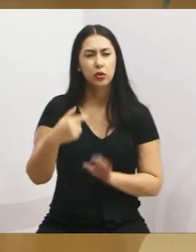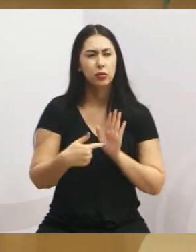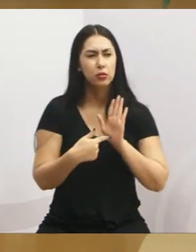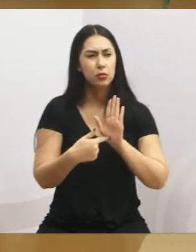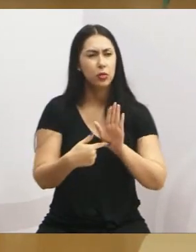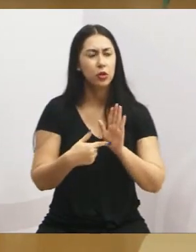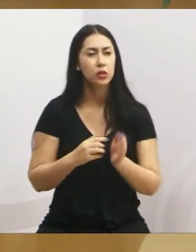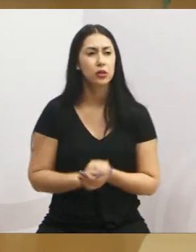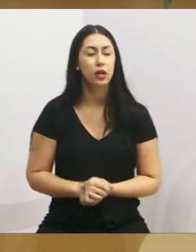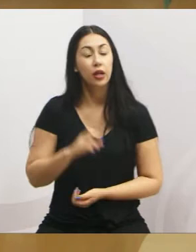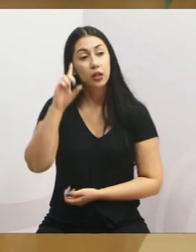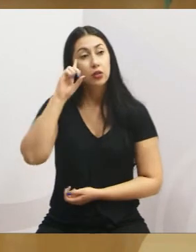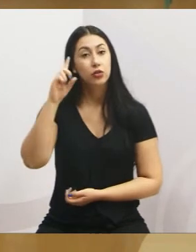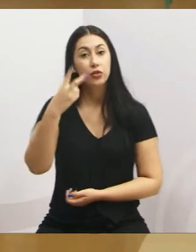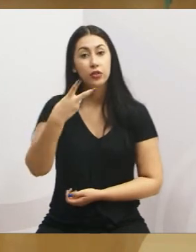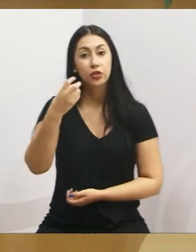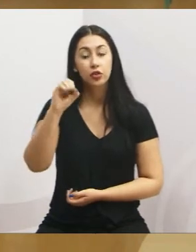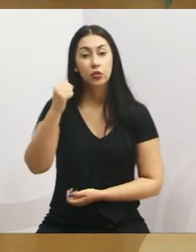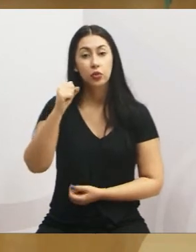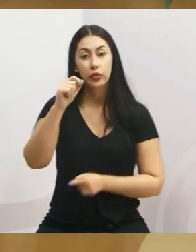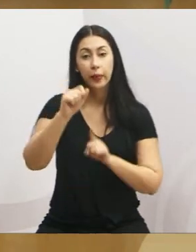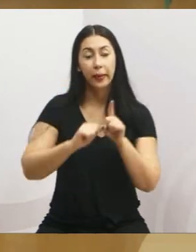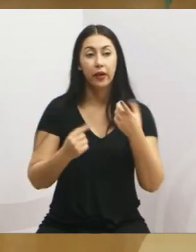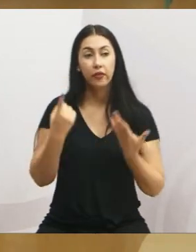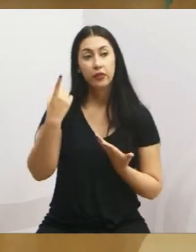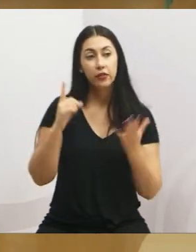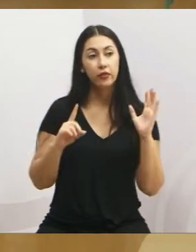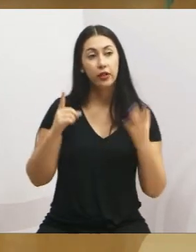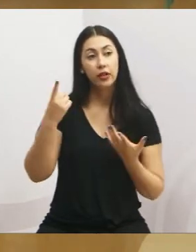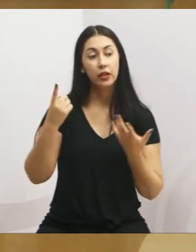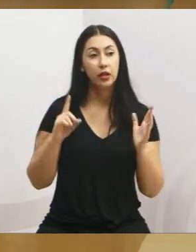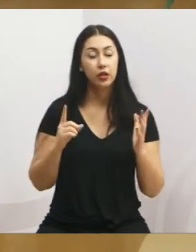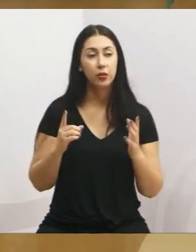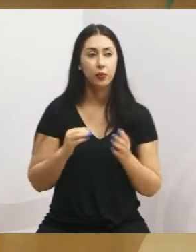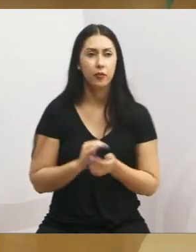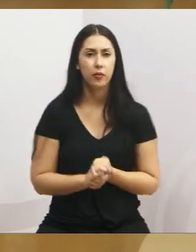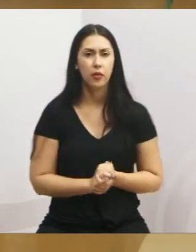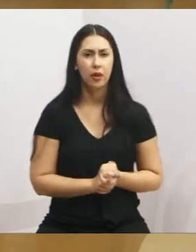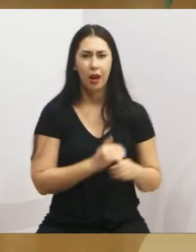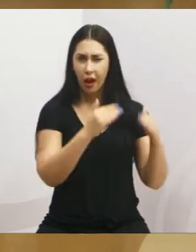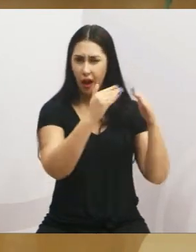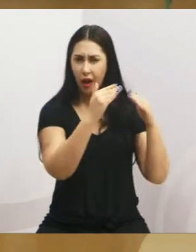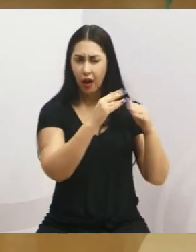aí, dia 28 de fevereiro, caiu a guarita.